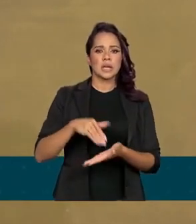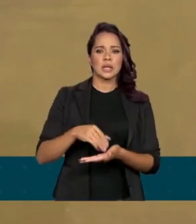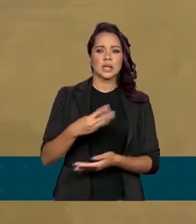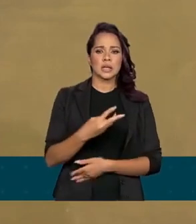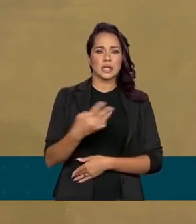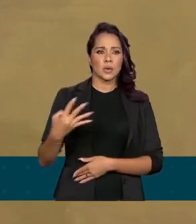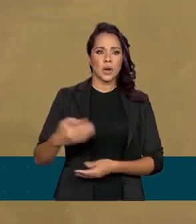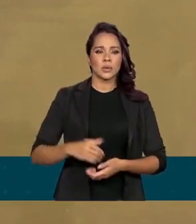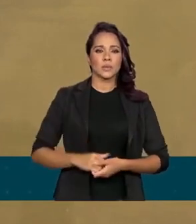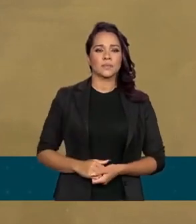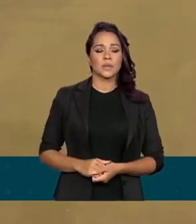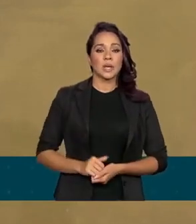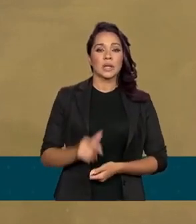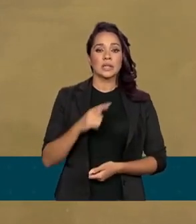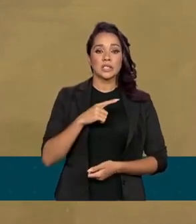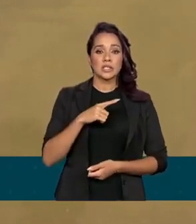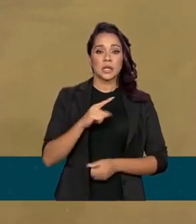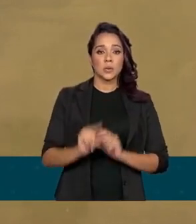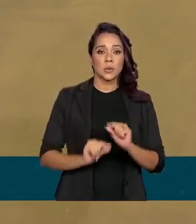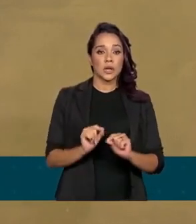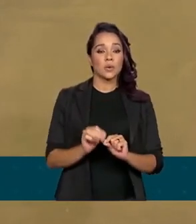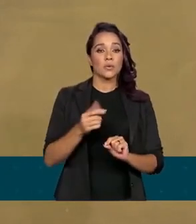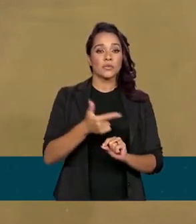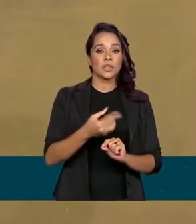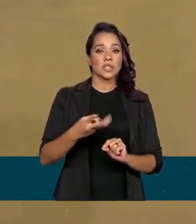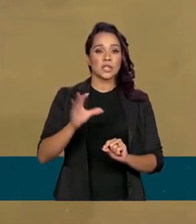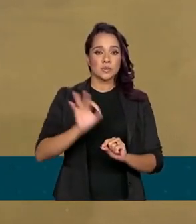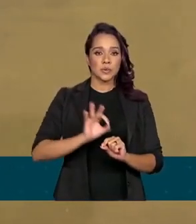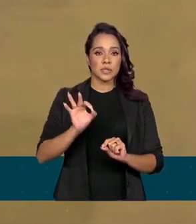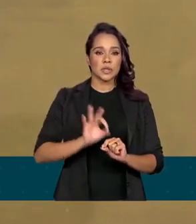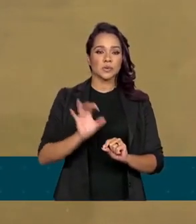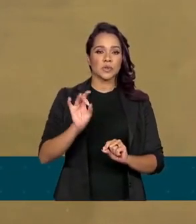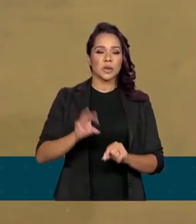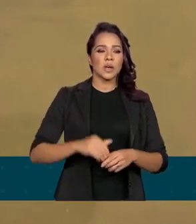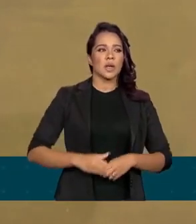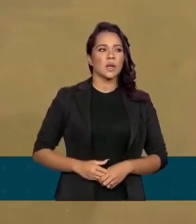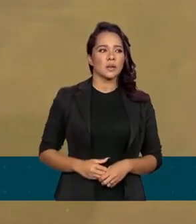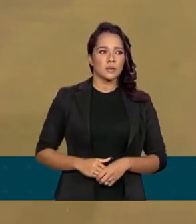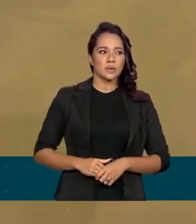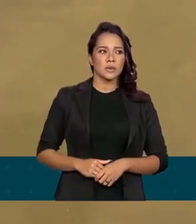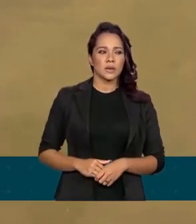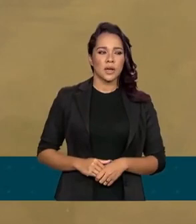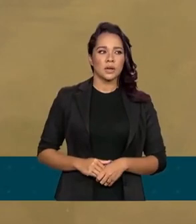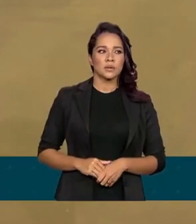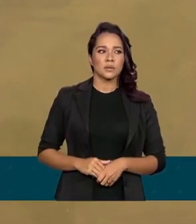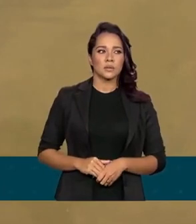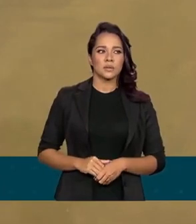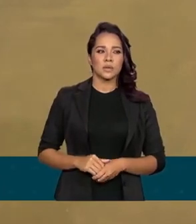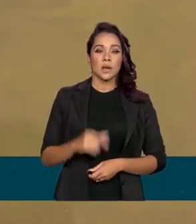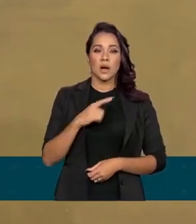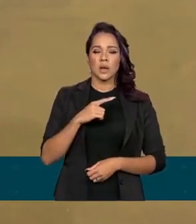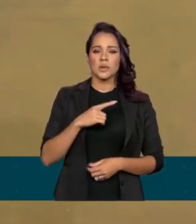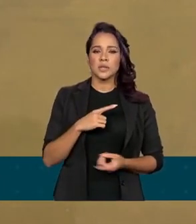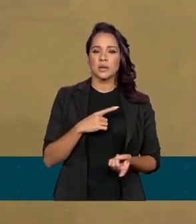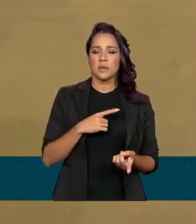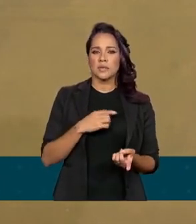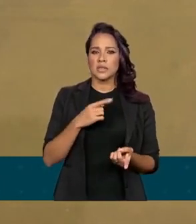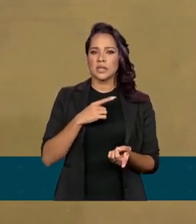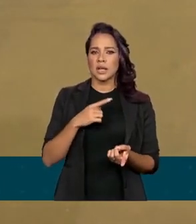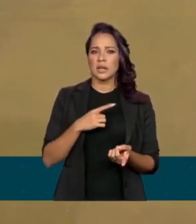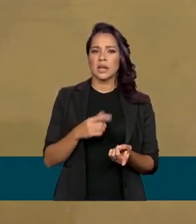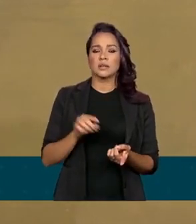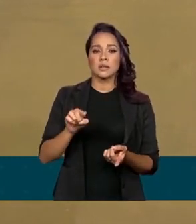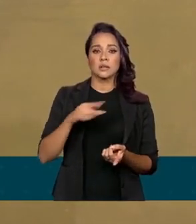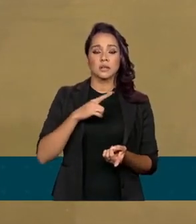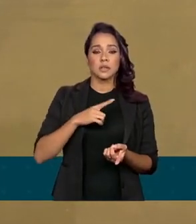34 anos, nós estamos com 23% apenas, quando a média é 47%, estamos em penúltimo